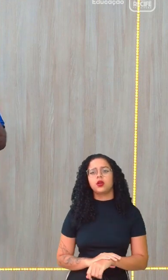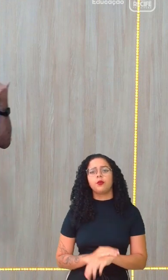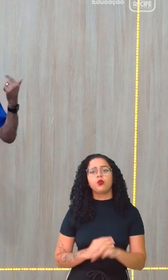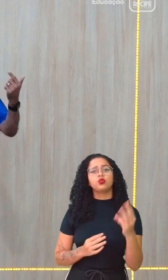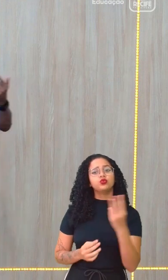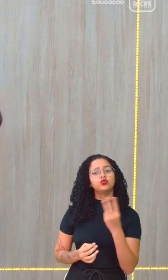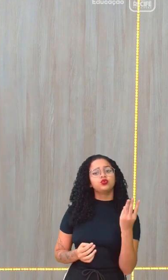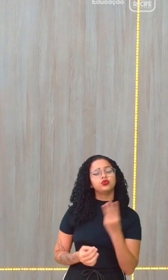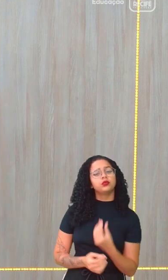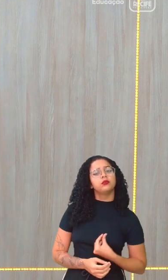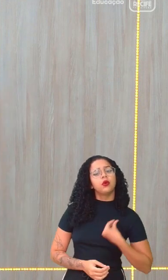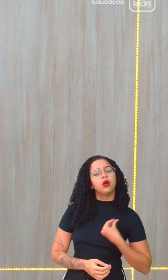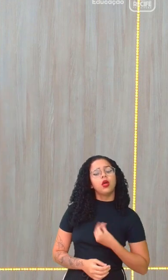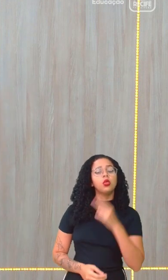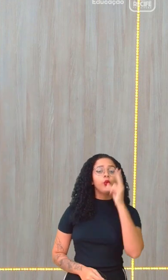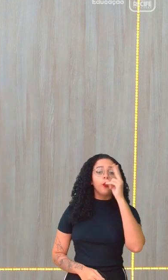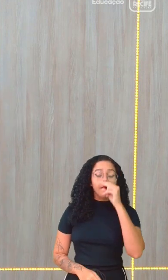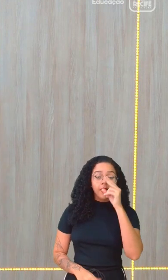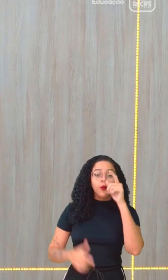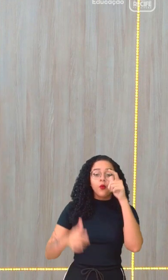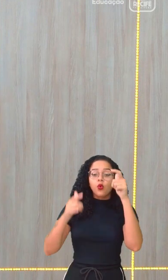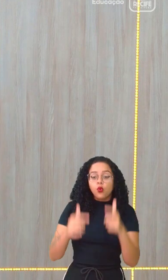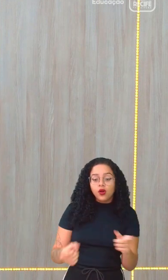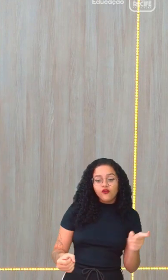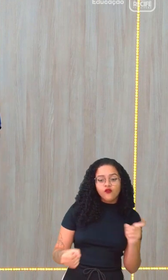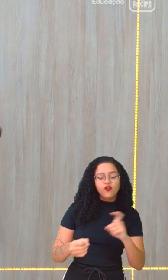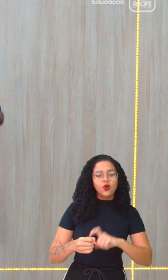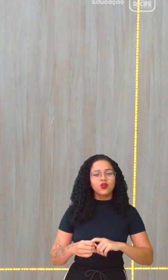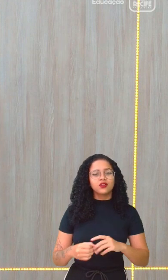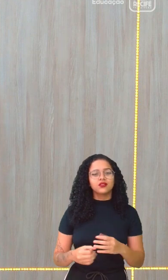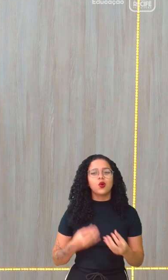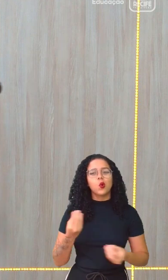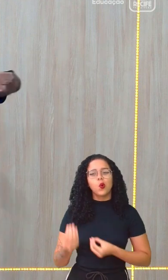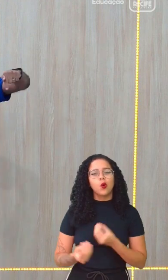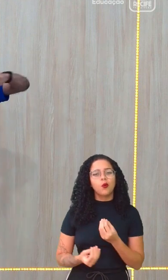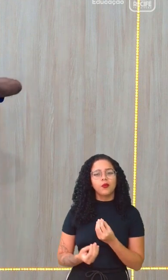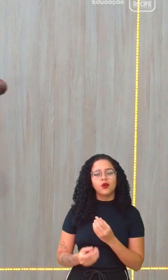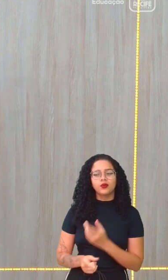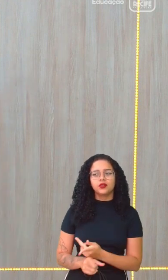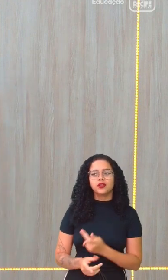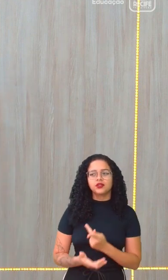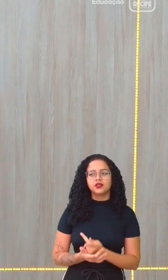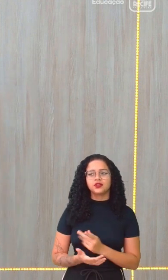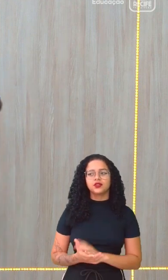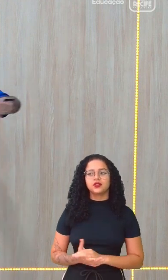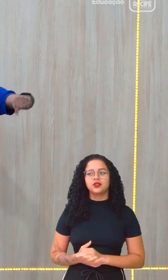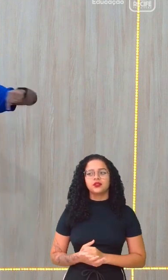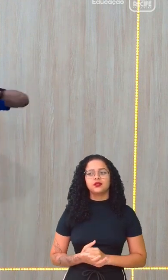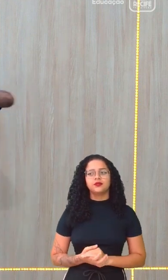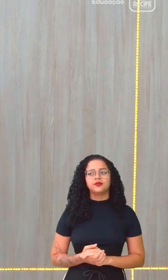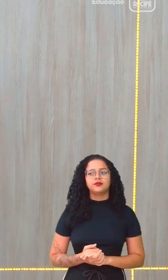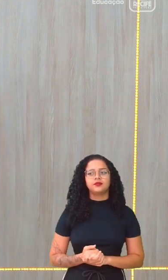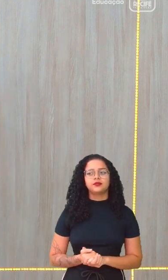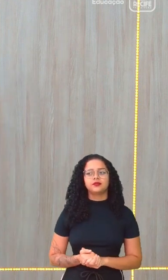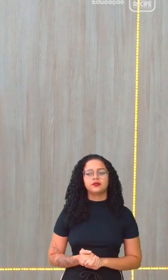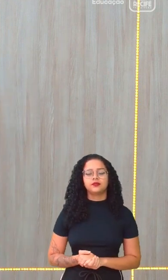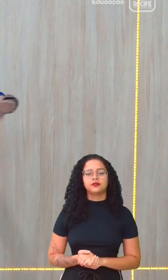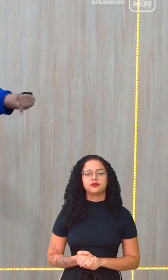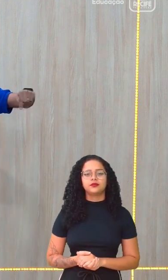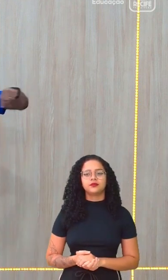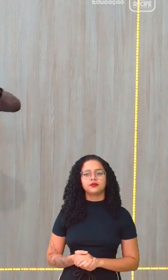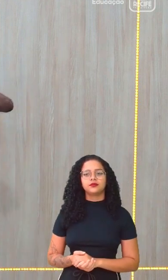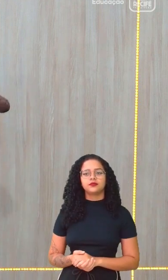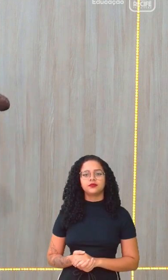os três estejam no mesmo lugar de partida de novo? Quando é que vai acontecer isso? Um em 4 minutos, um em 5 minutos e um em